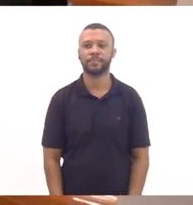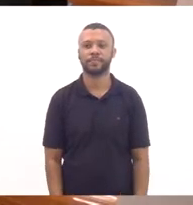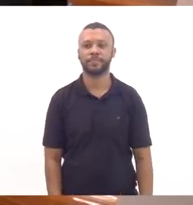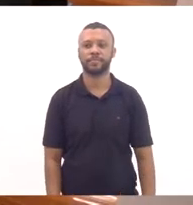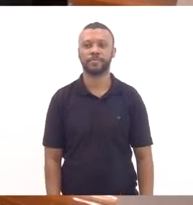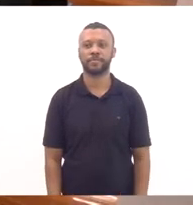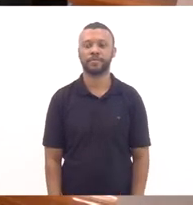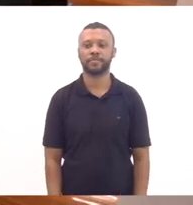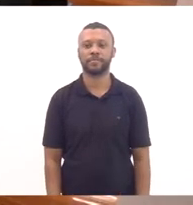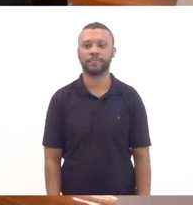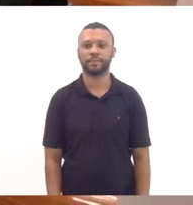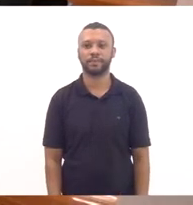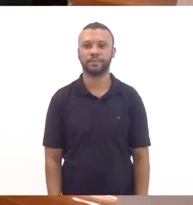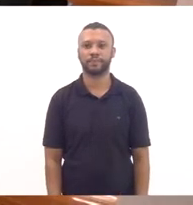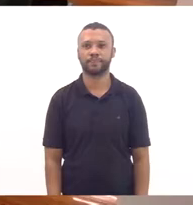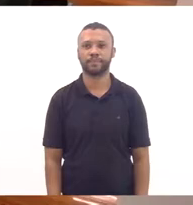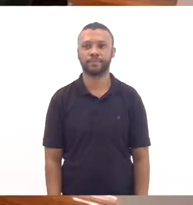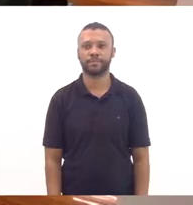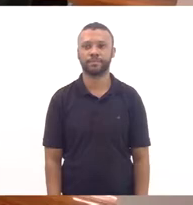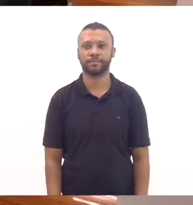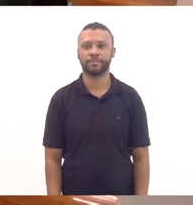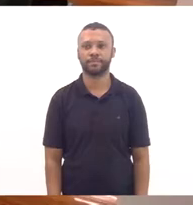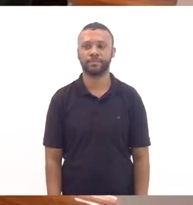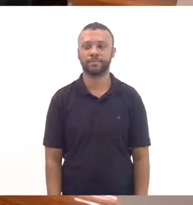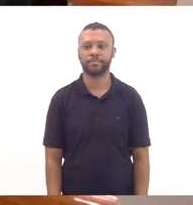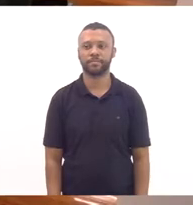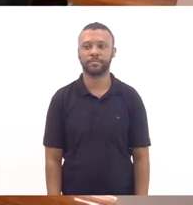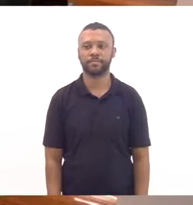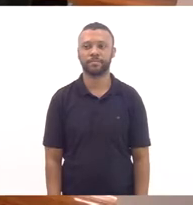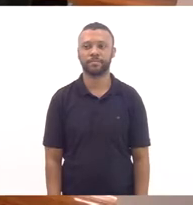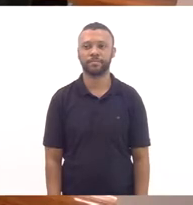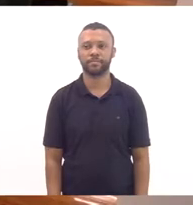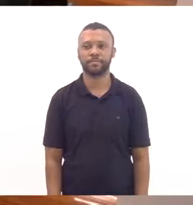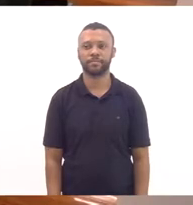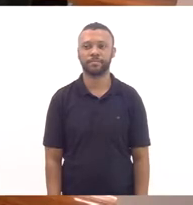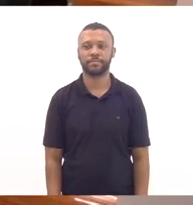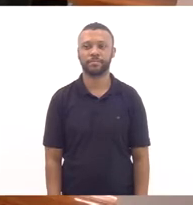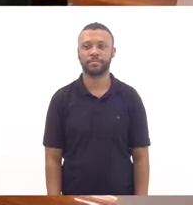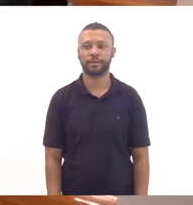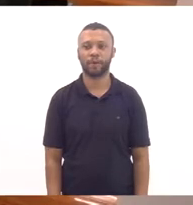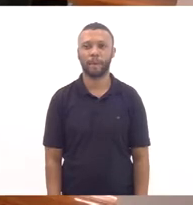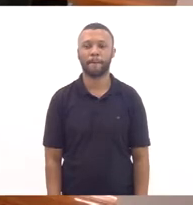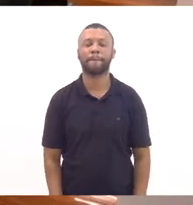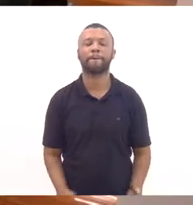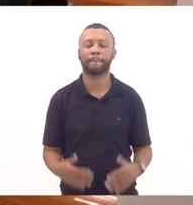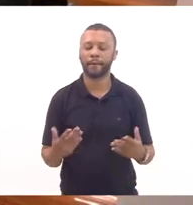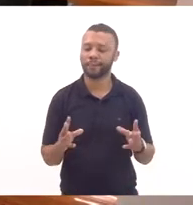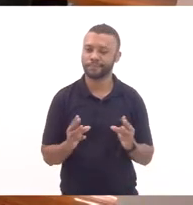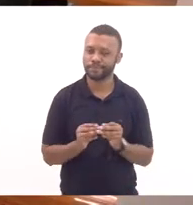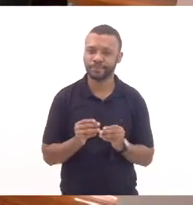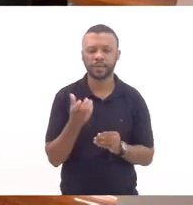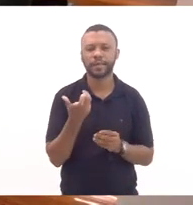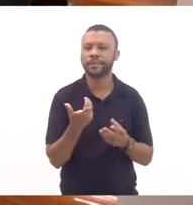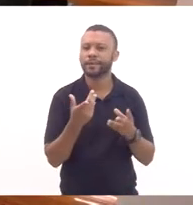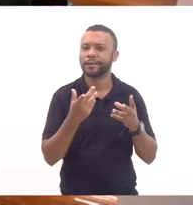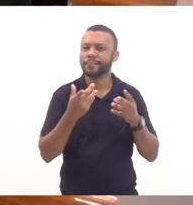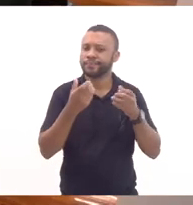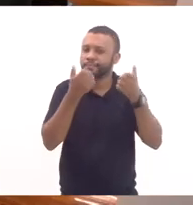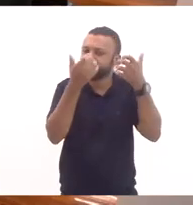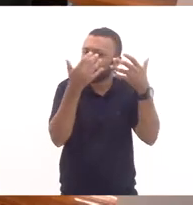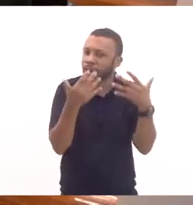acho, né? Boa tarde. Sempre é um bom dia, né? É. Bom, eu queria pontuar